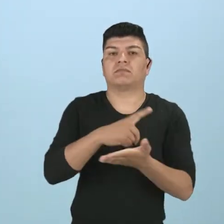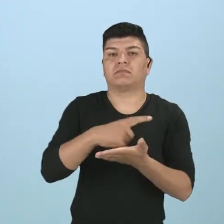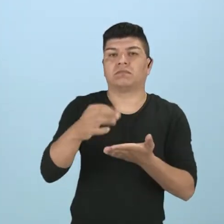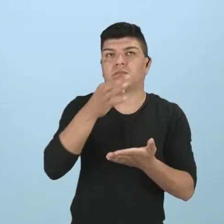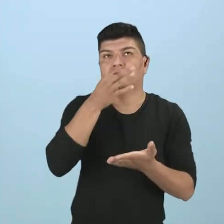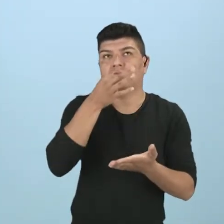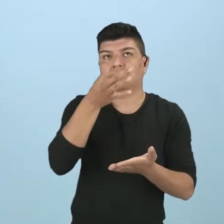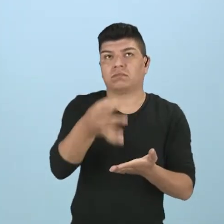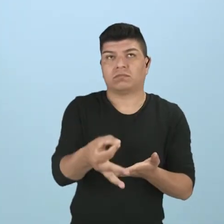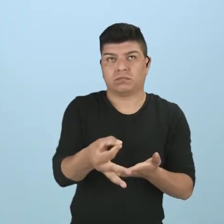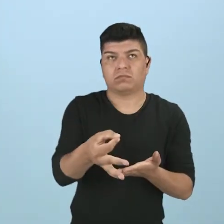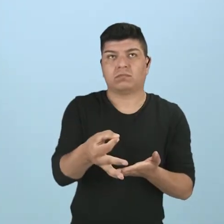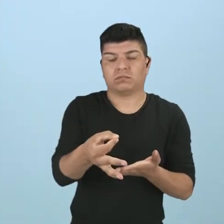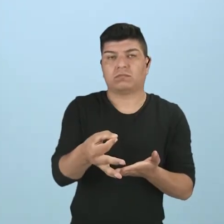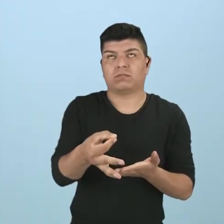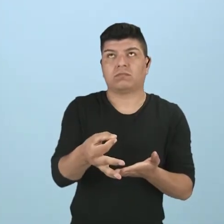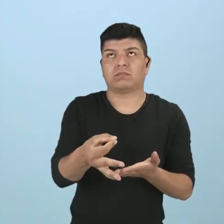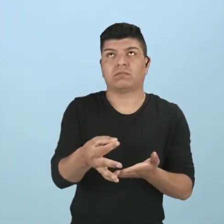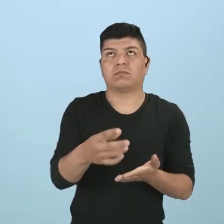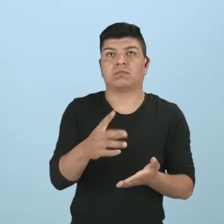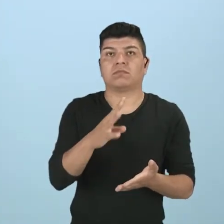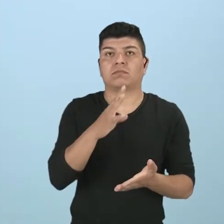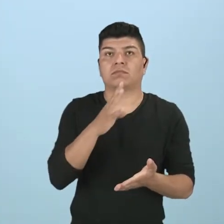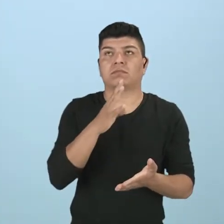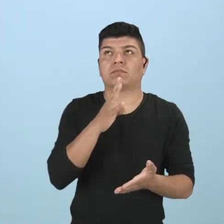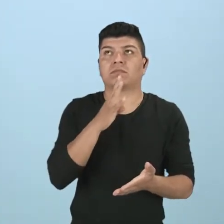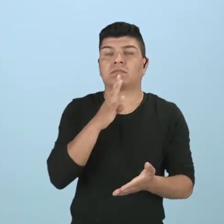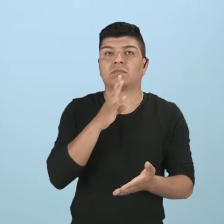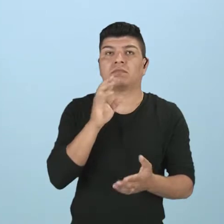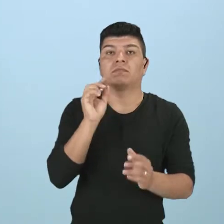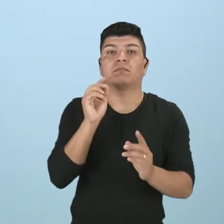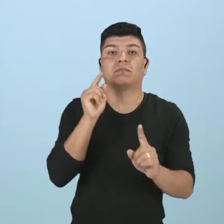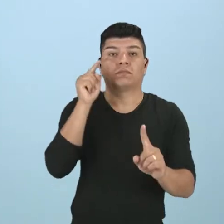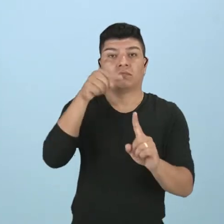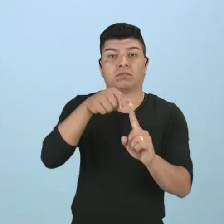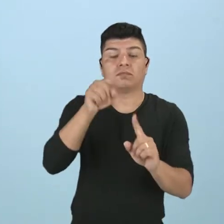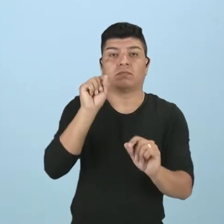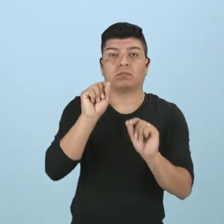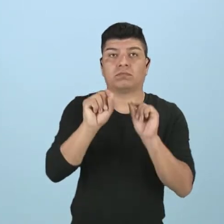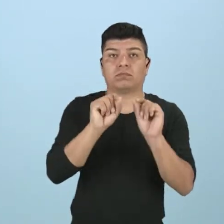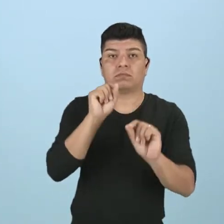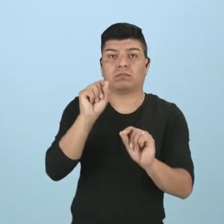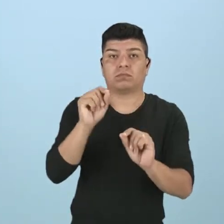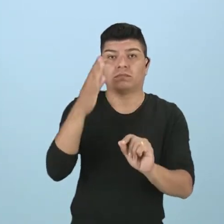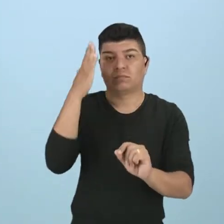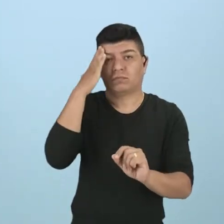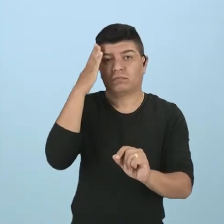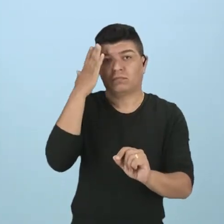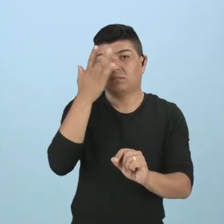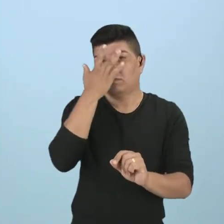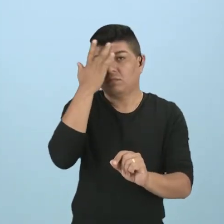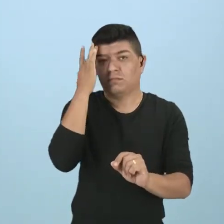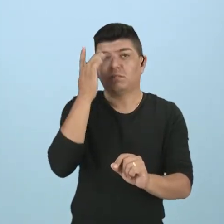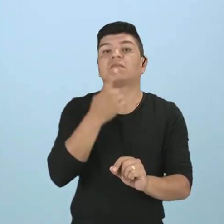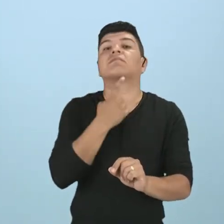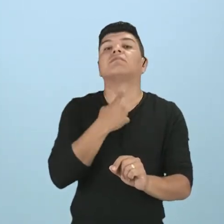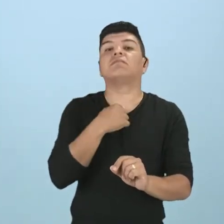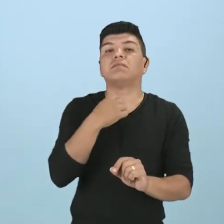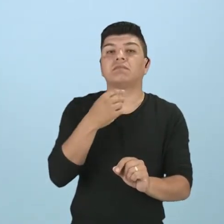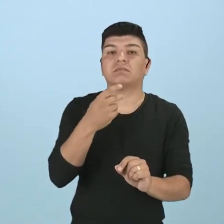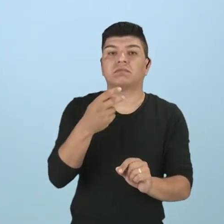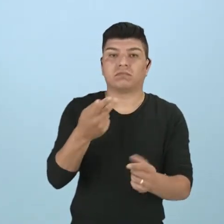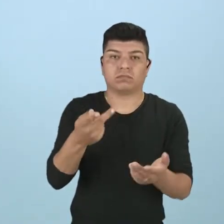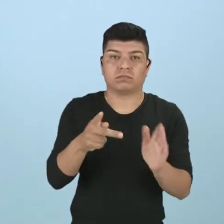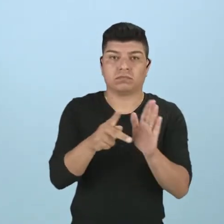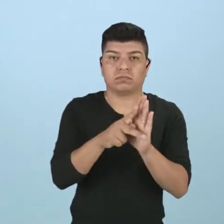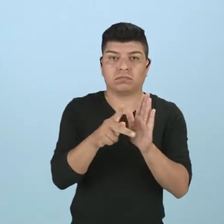O artigo de opinião tem como finalidade despertar o interesse da opinião